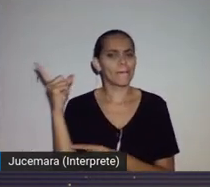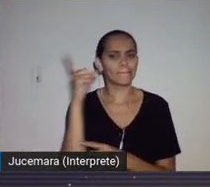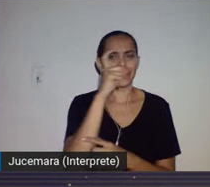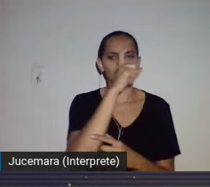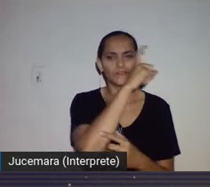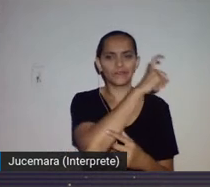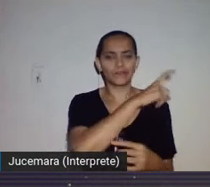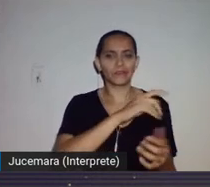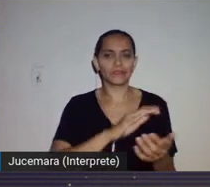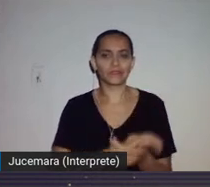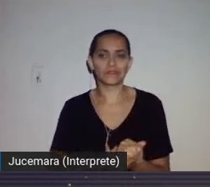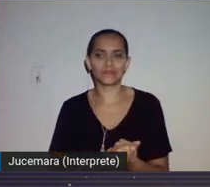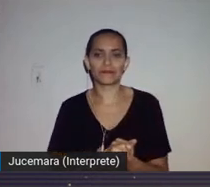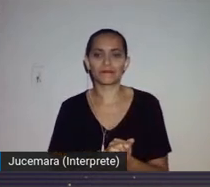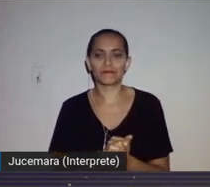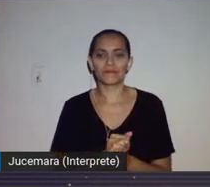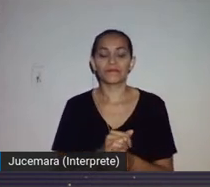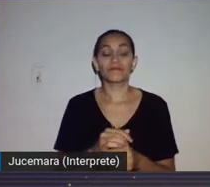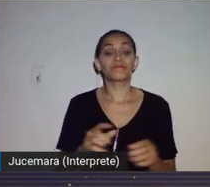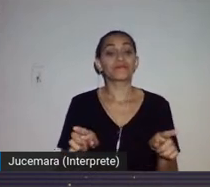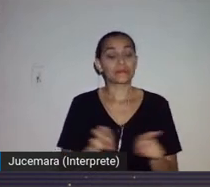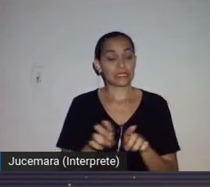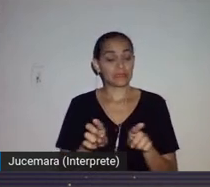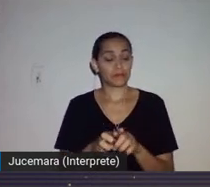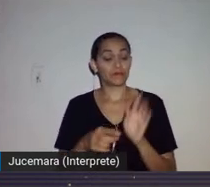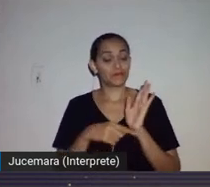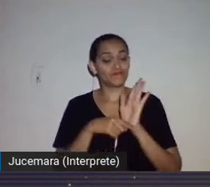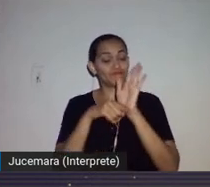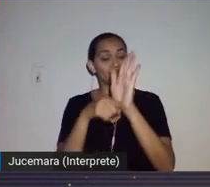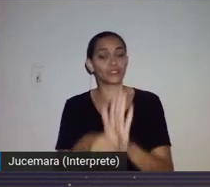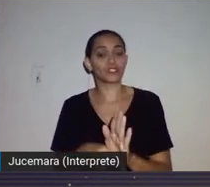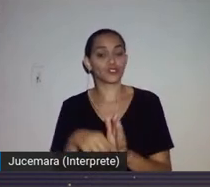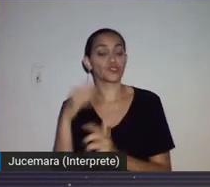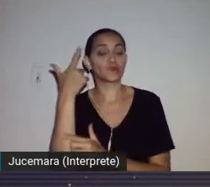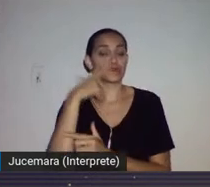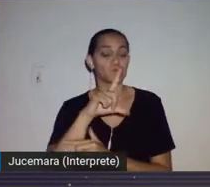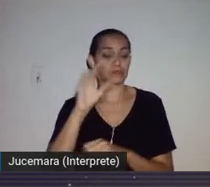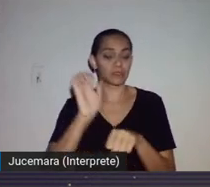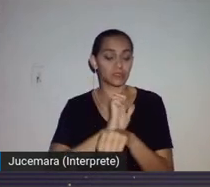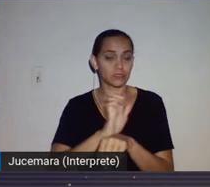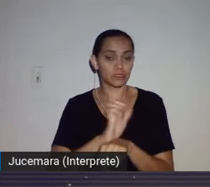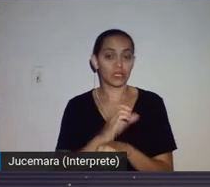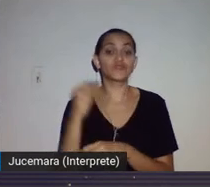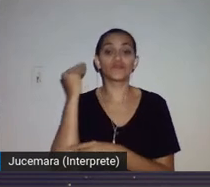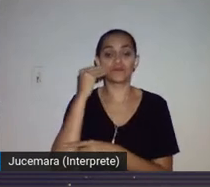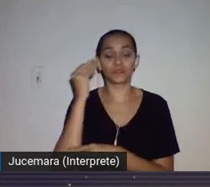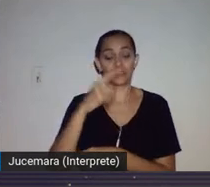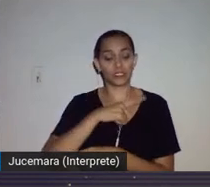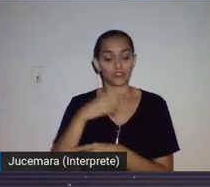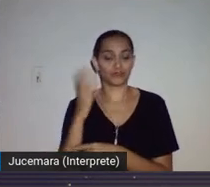Novamente, eu acho que o que me ajudou também para conseguir esse estágio foi já a experiência com o TensorFlow, porque no estágio a gente acabou utilizando